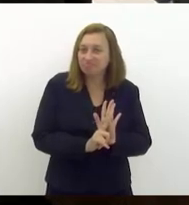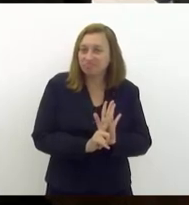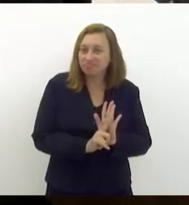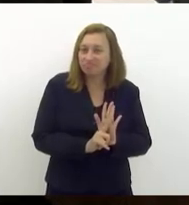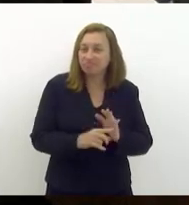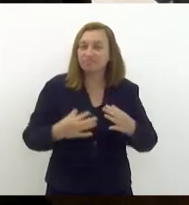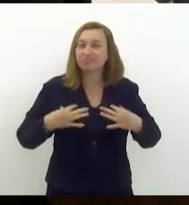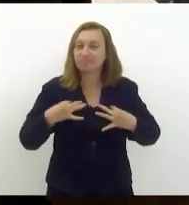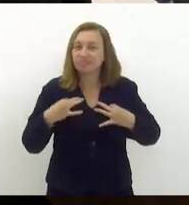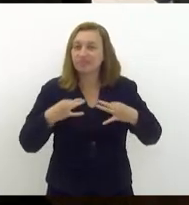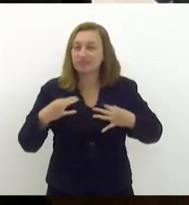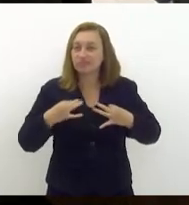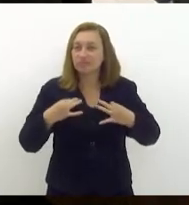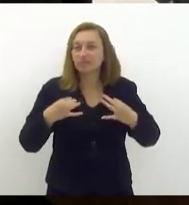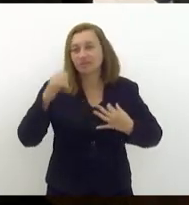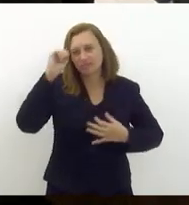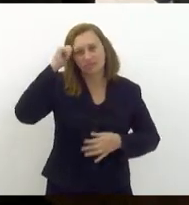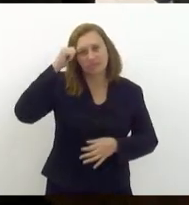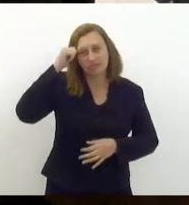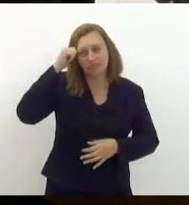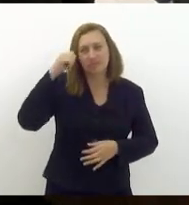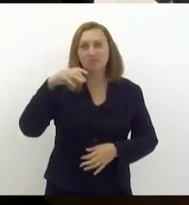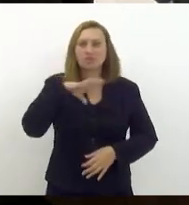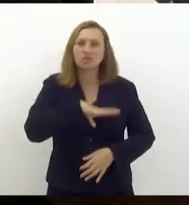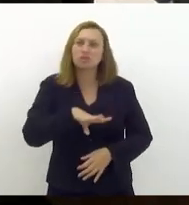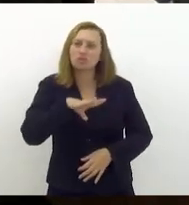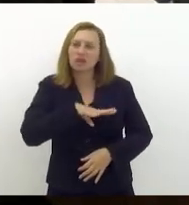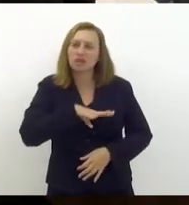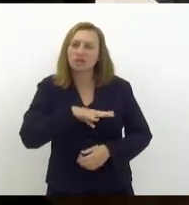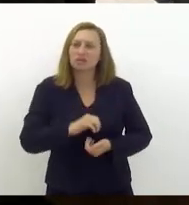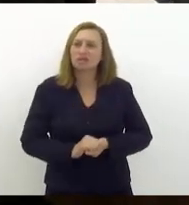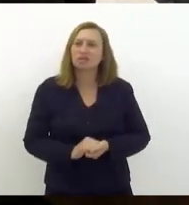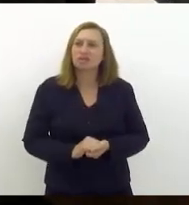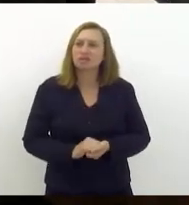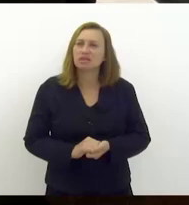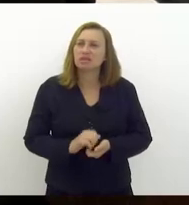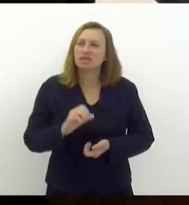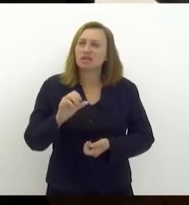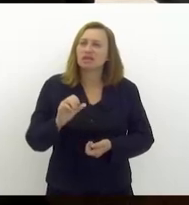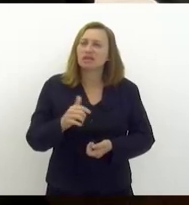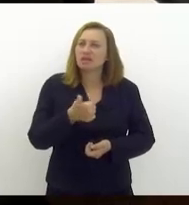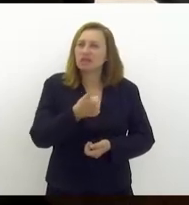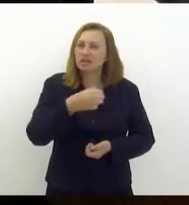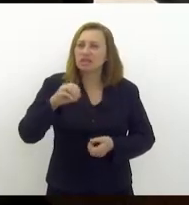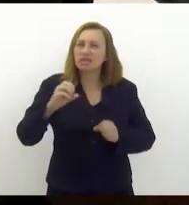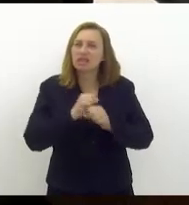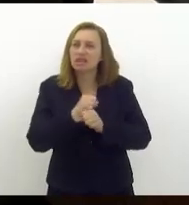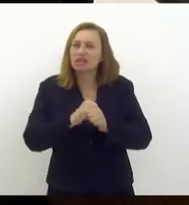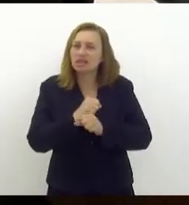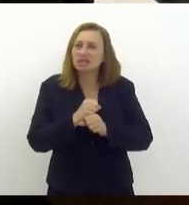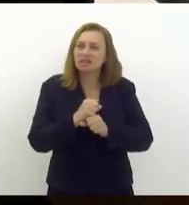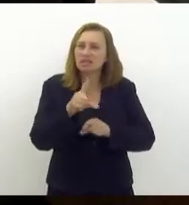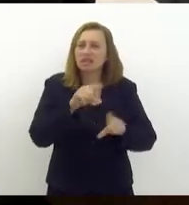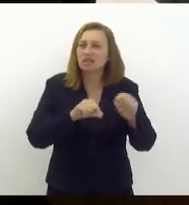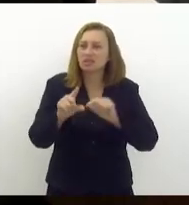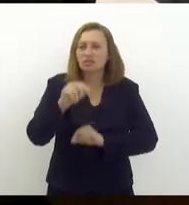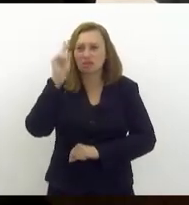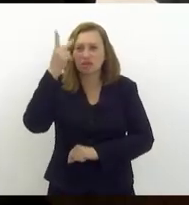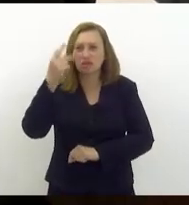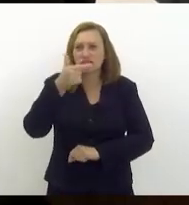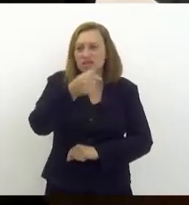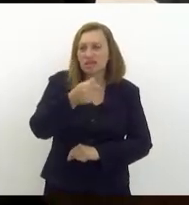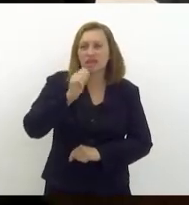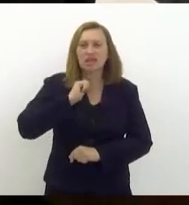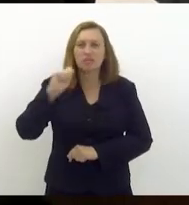camisas negras do Vasco da Gama que faz alusão Centenário da decisão Histórica de 7 de Abril